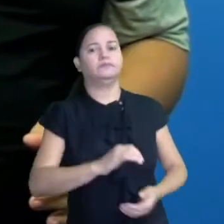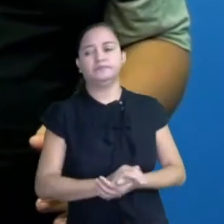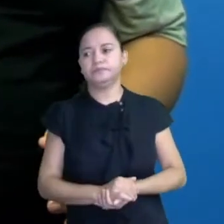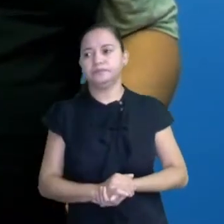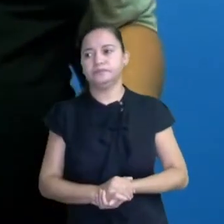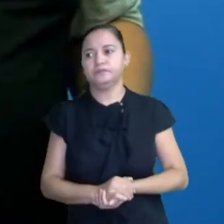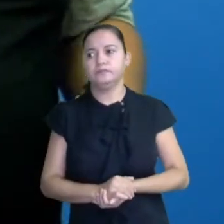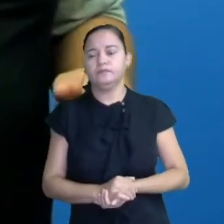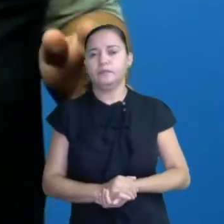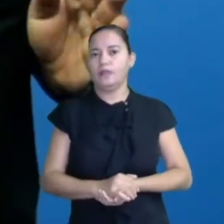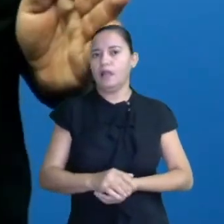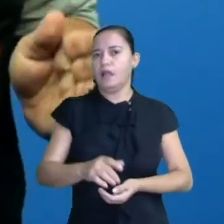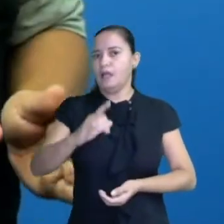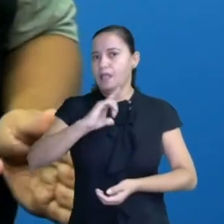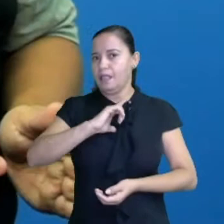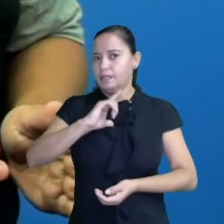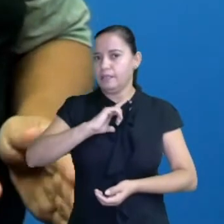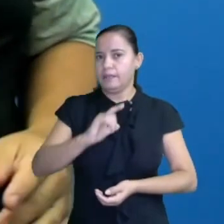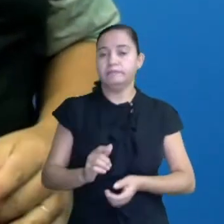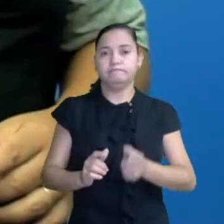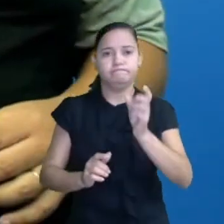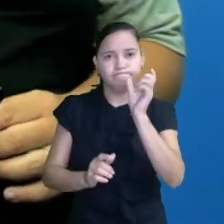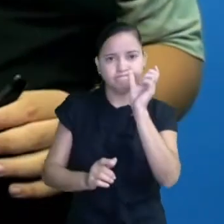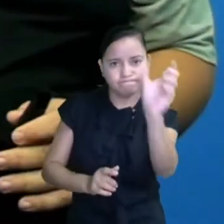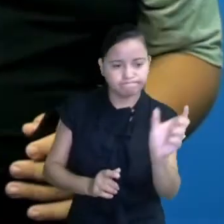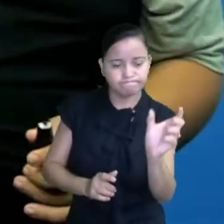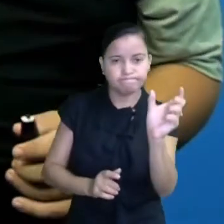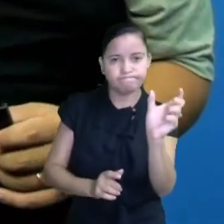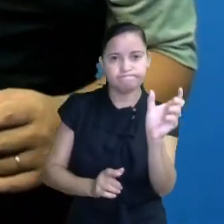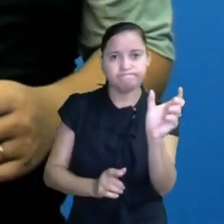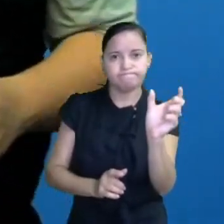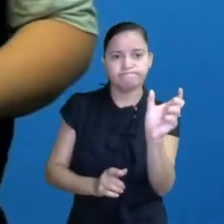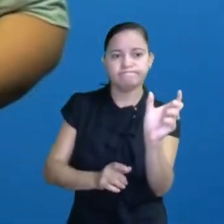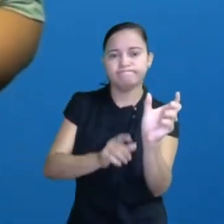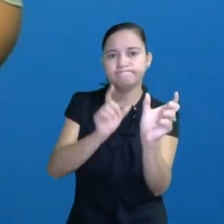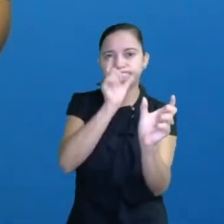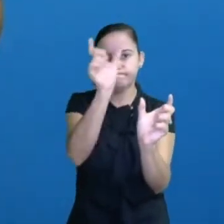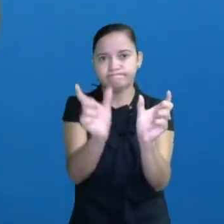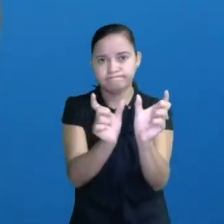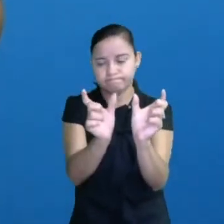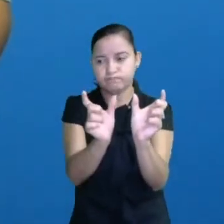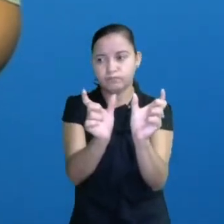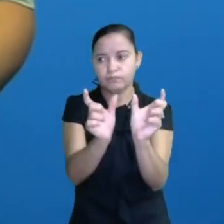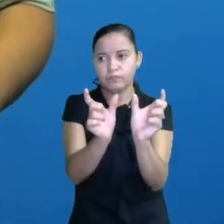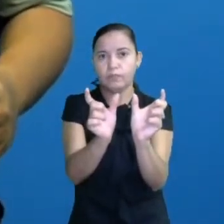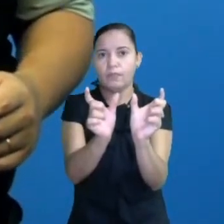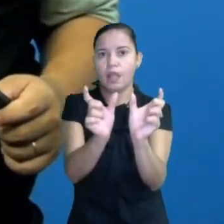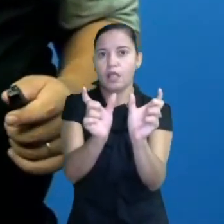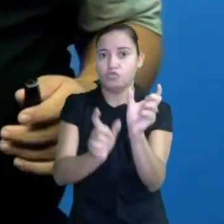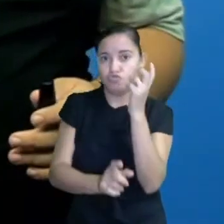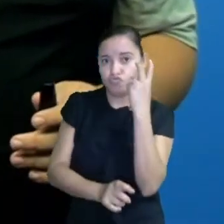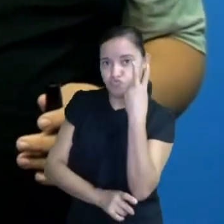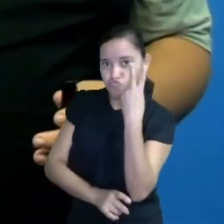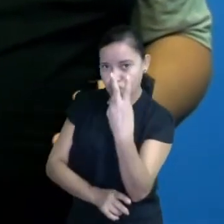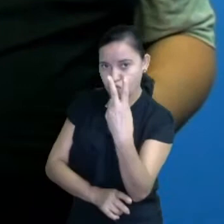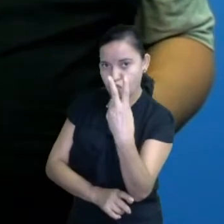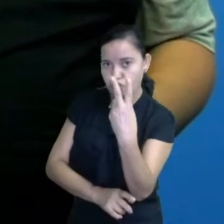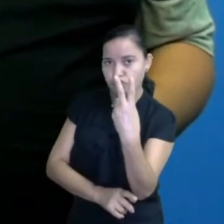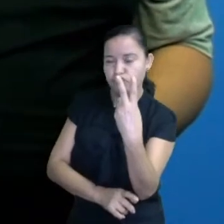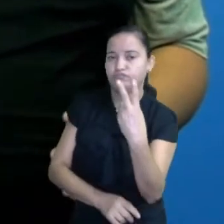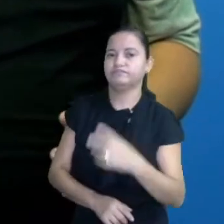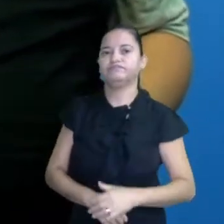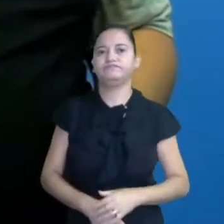Lembrando que esses morfemas são divididos em dois. Vamos